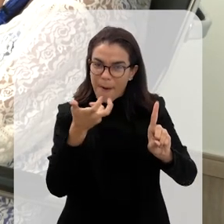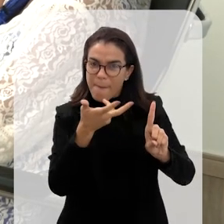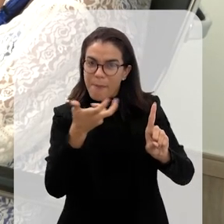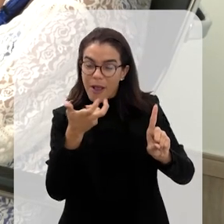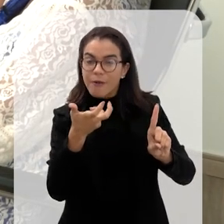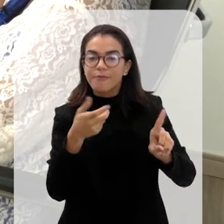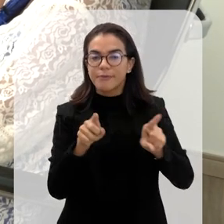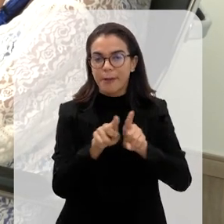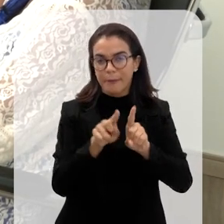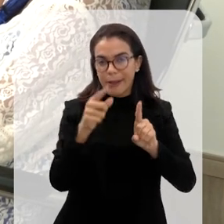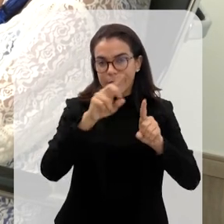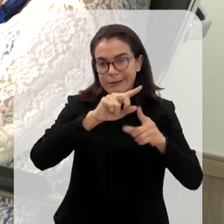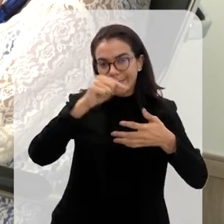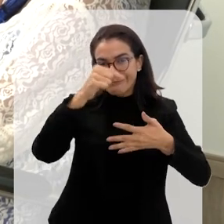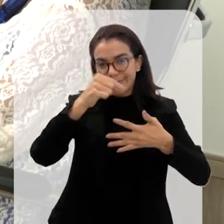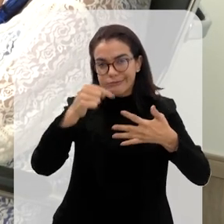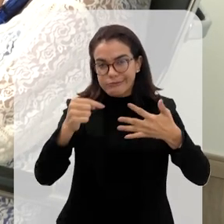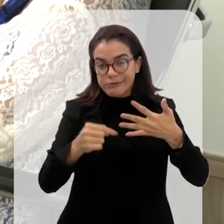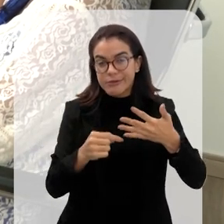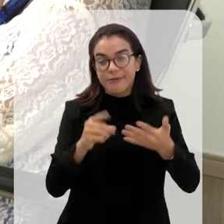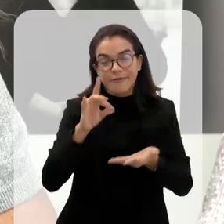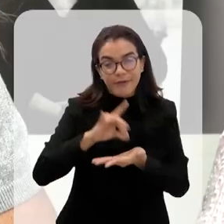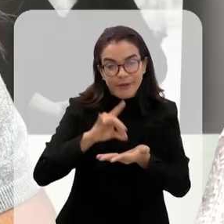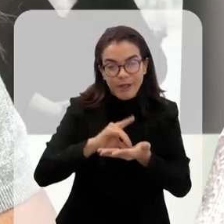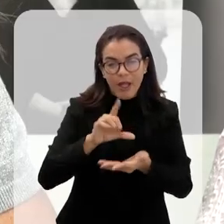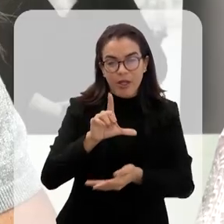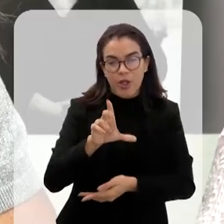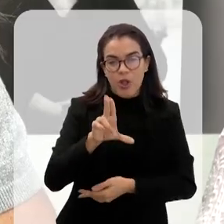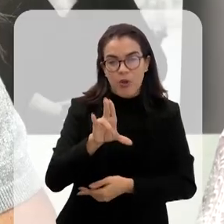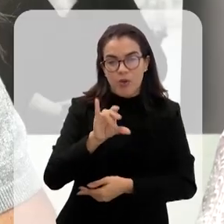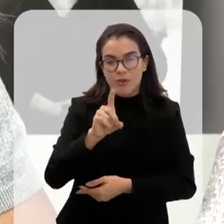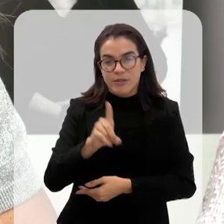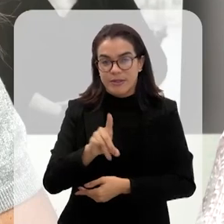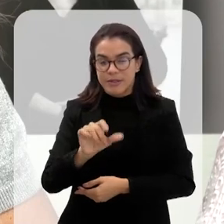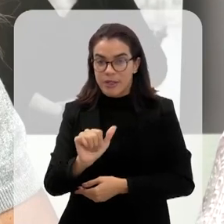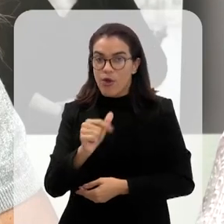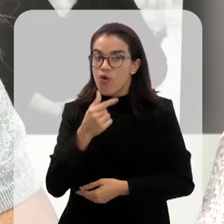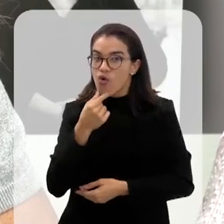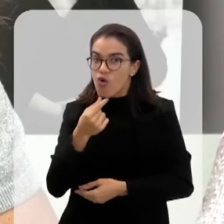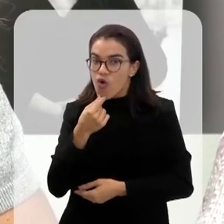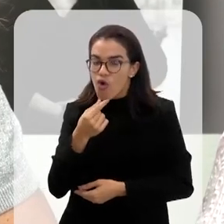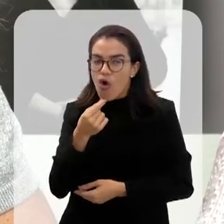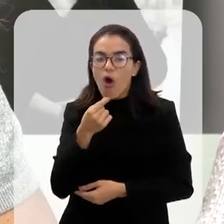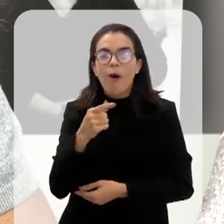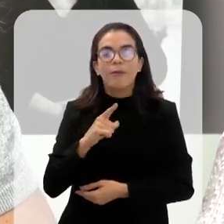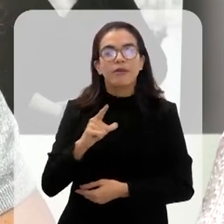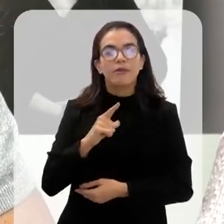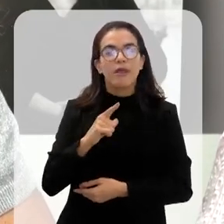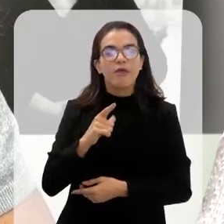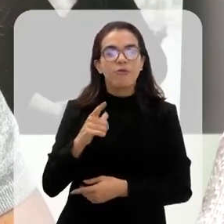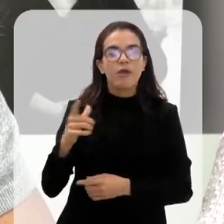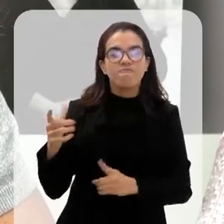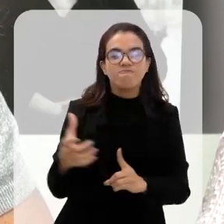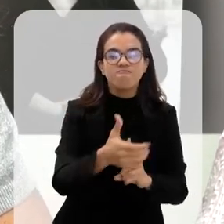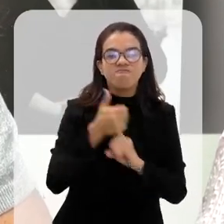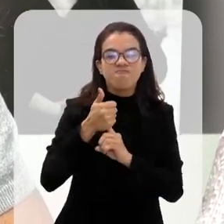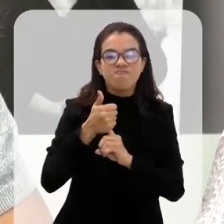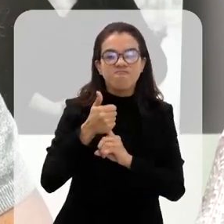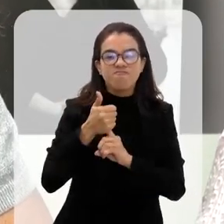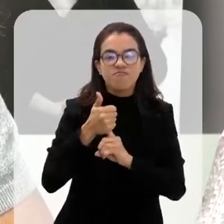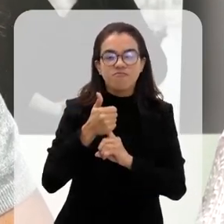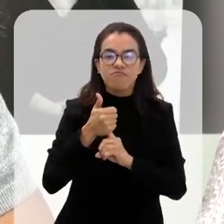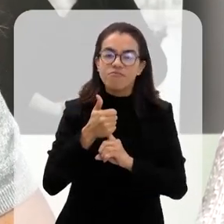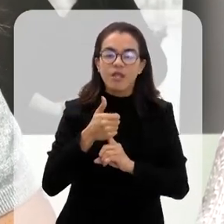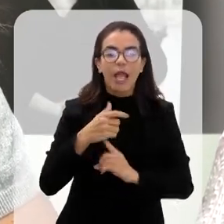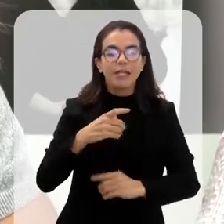questões também. Na realidade, Luzia, a gente sabe que os homens são possuidores de coisas, então eles